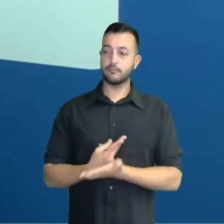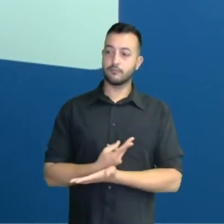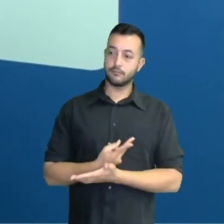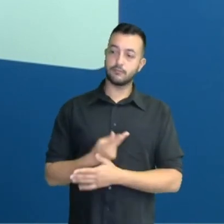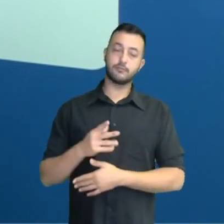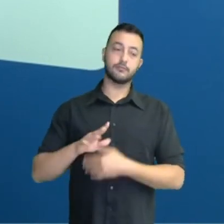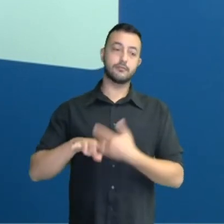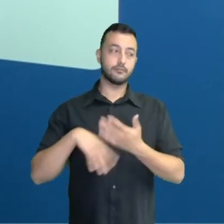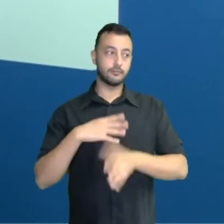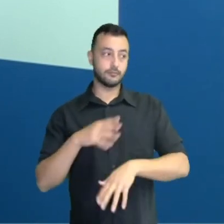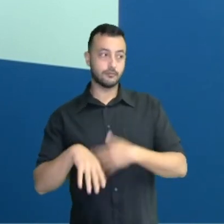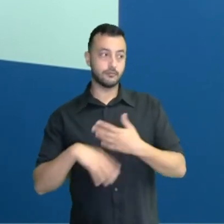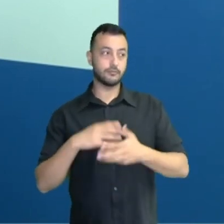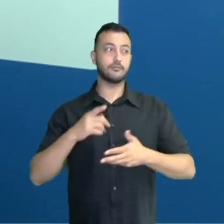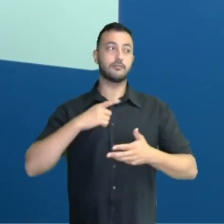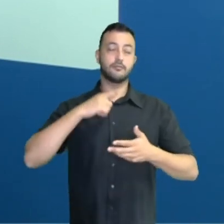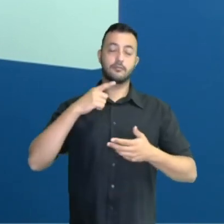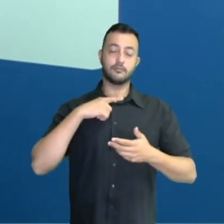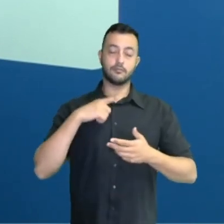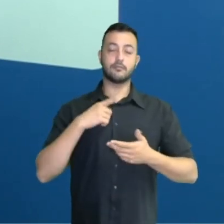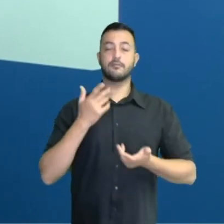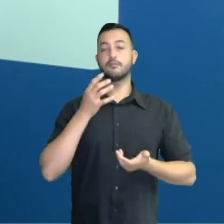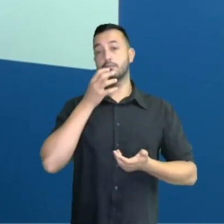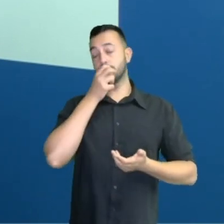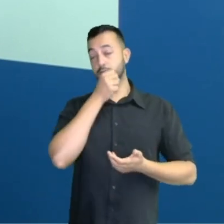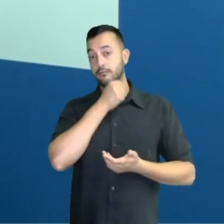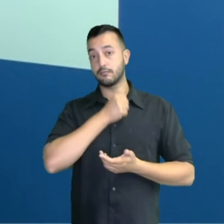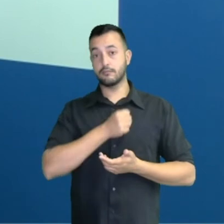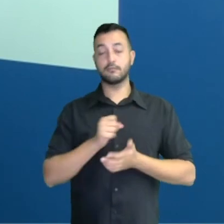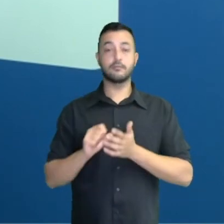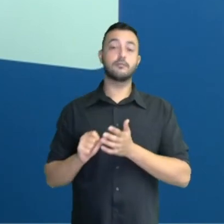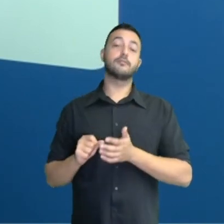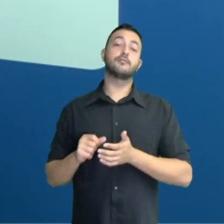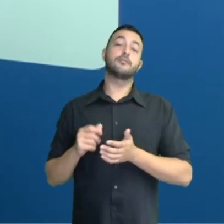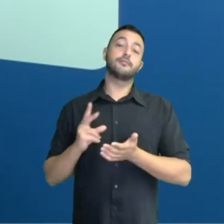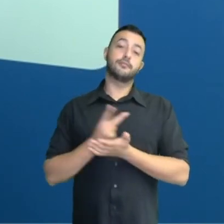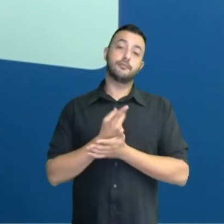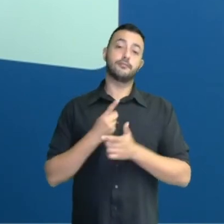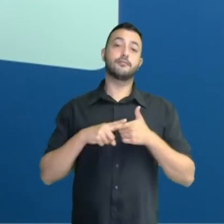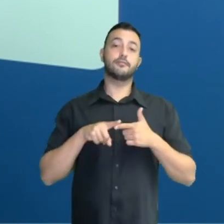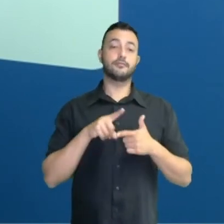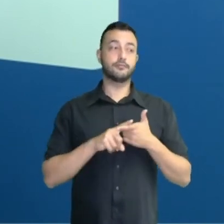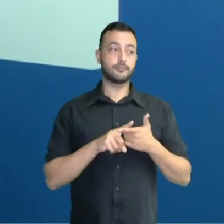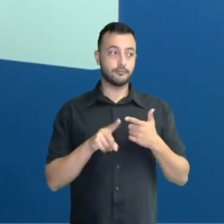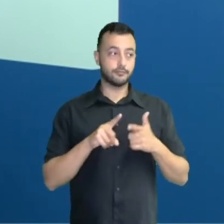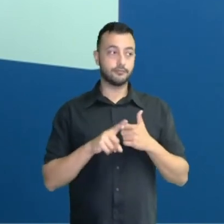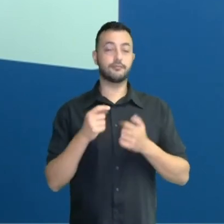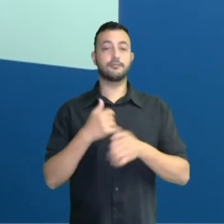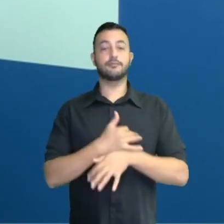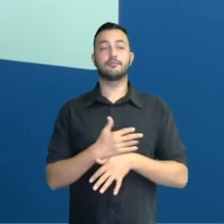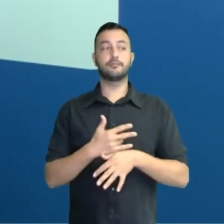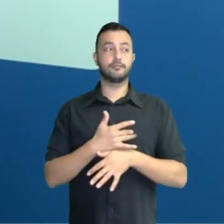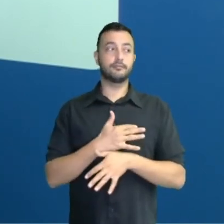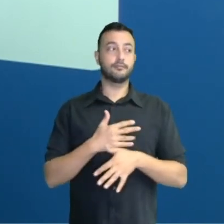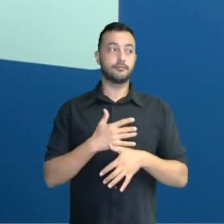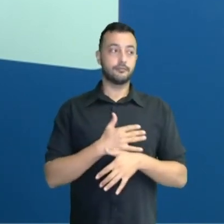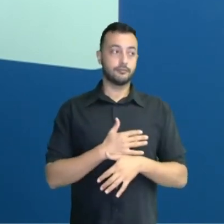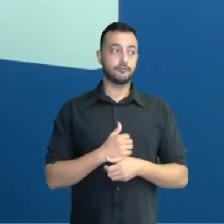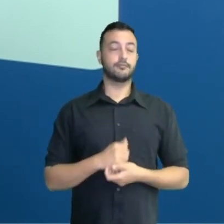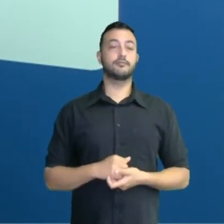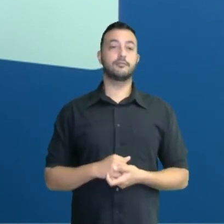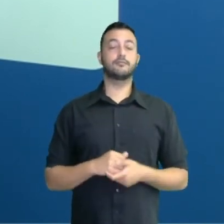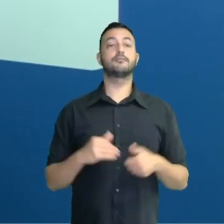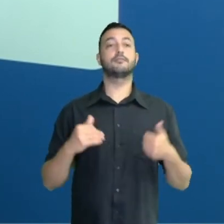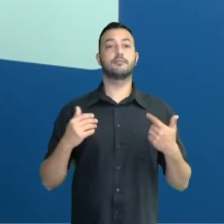muito desorganizada e muito acelerada, isso causa grandes problemas ainda nas grandes cidades